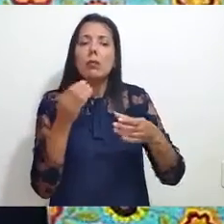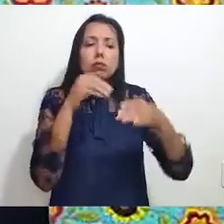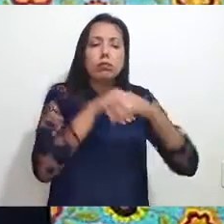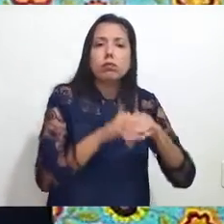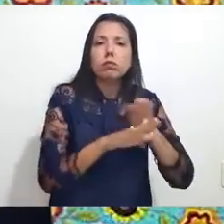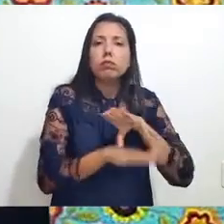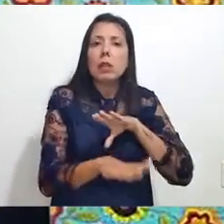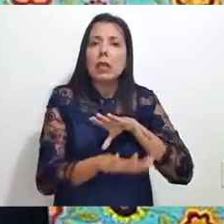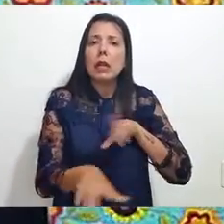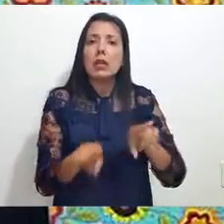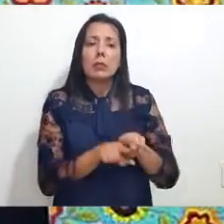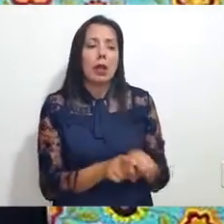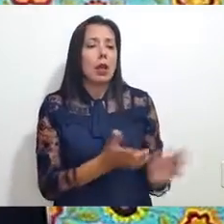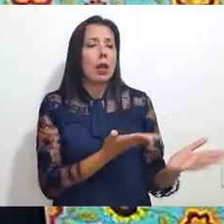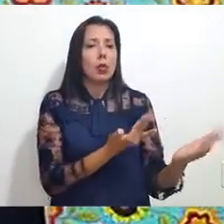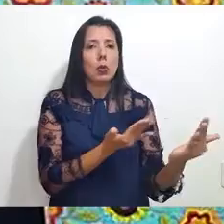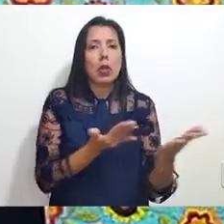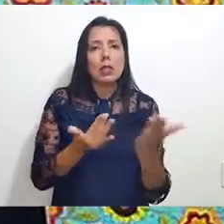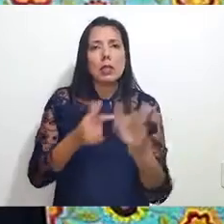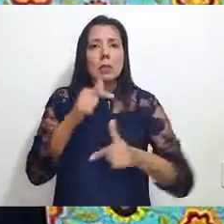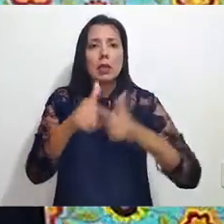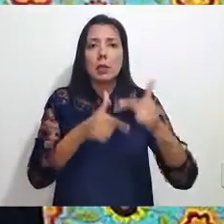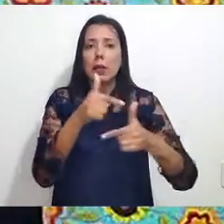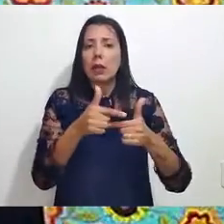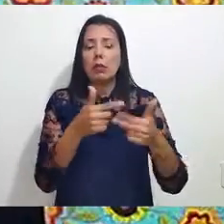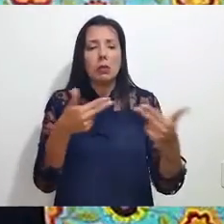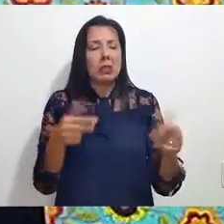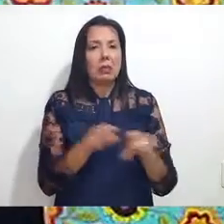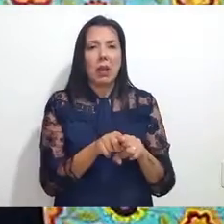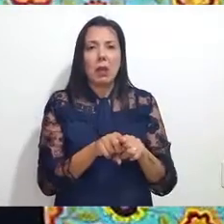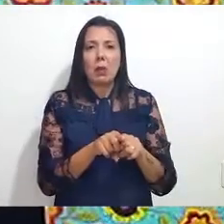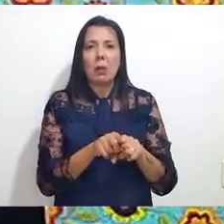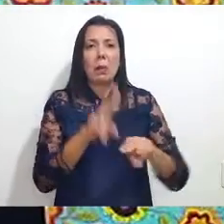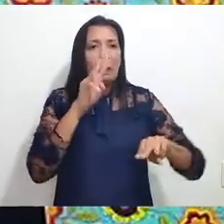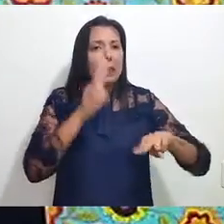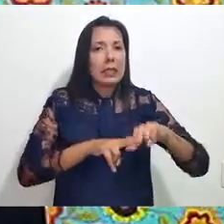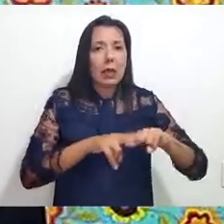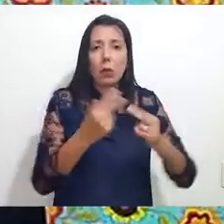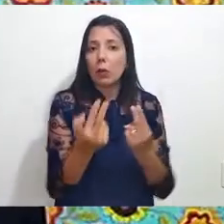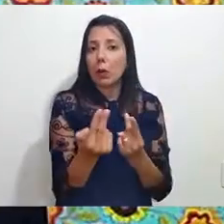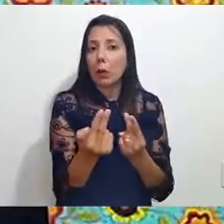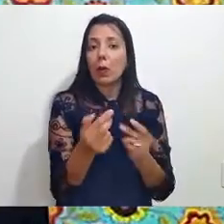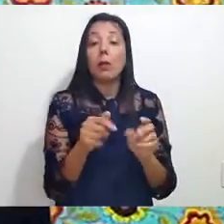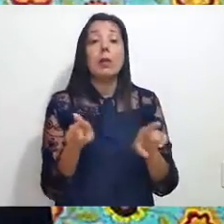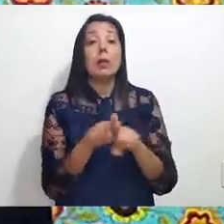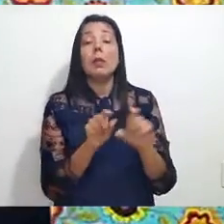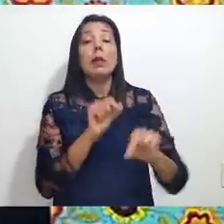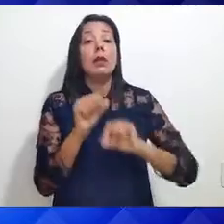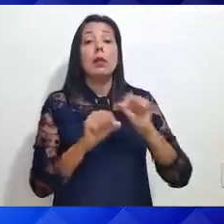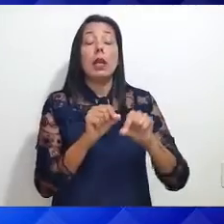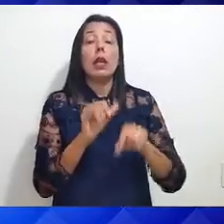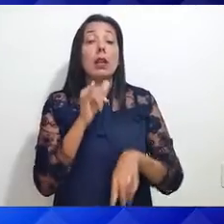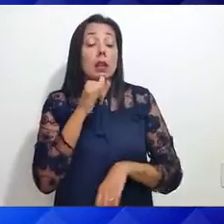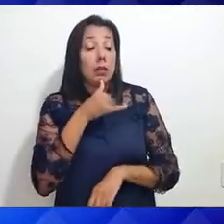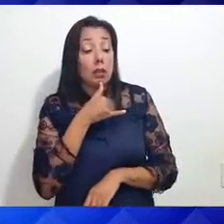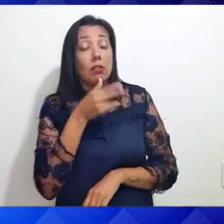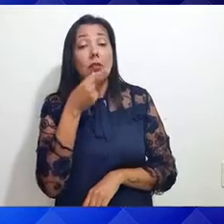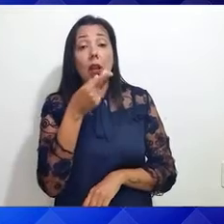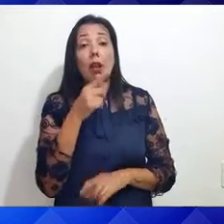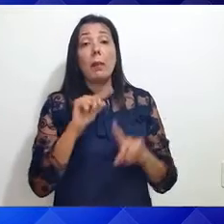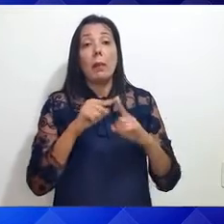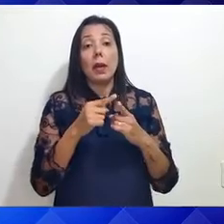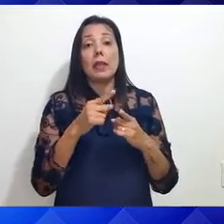também, pegando o gancho aí, a gente precisa falar de uma coisa que é real também, que está dentro da temática, que é a